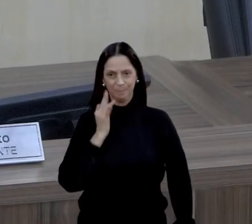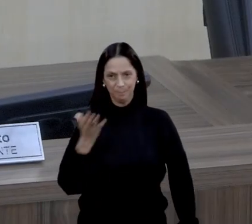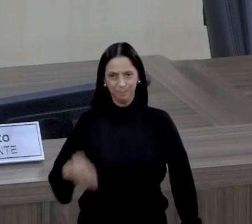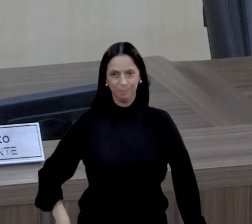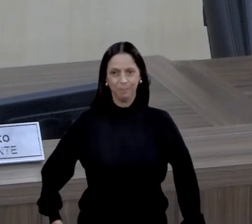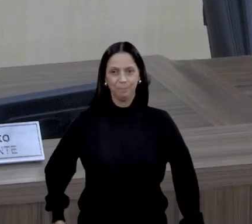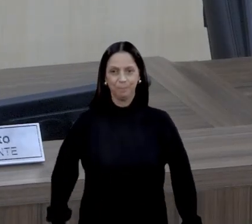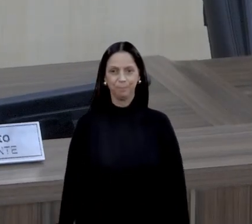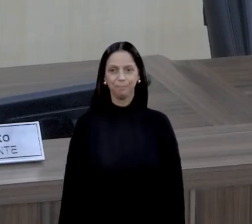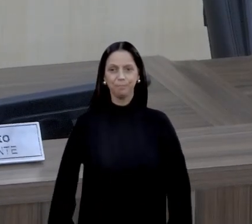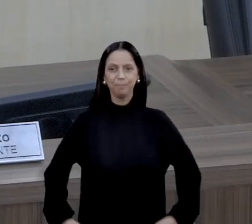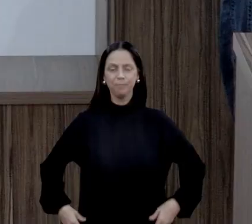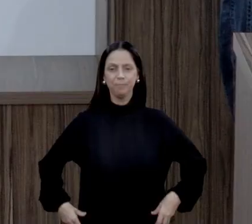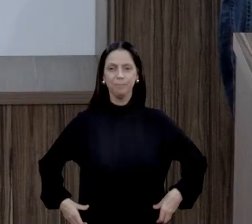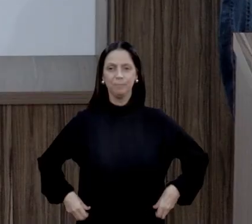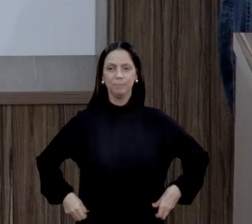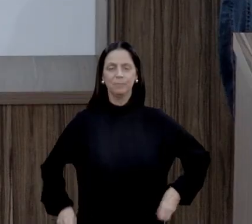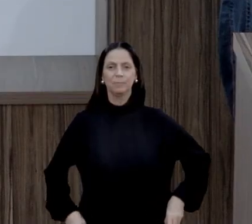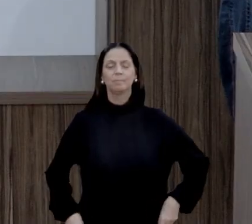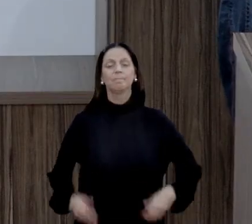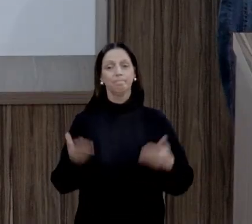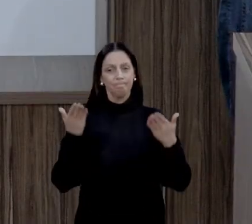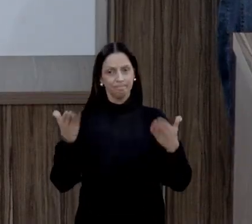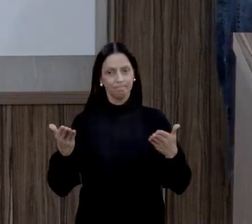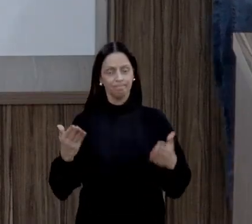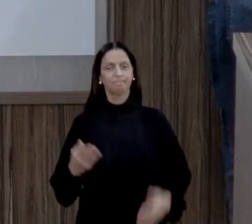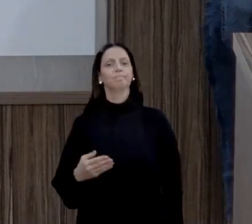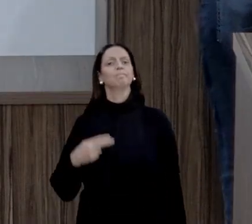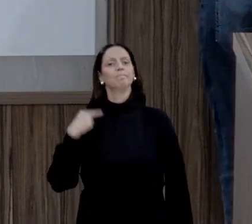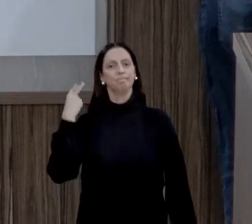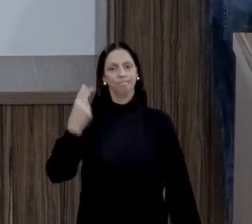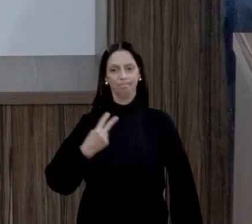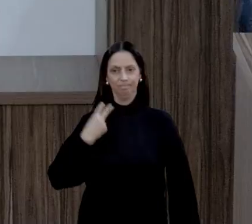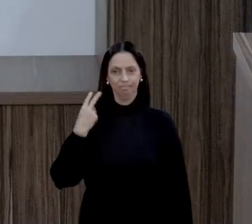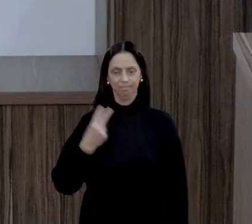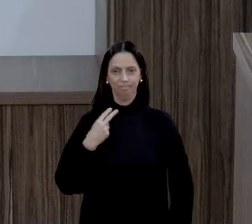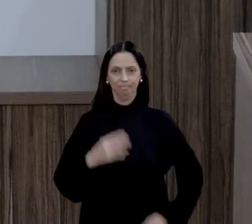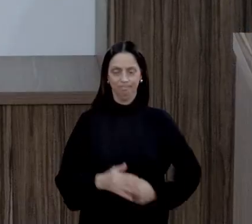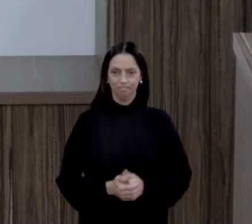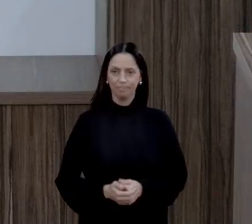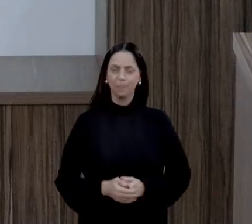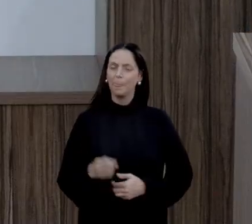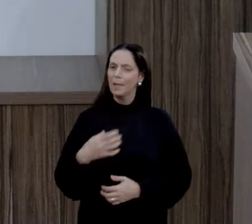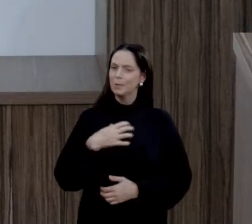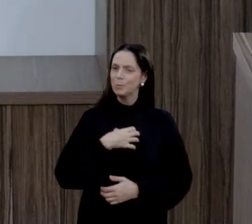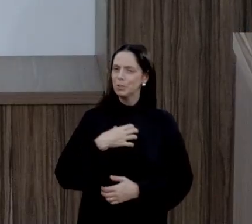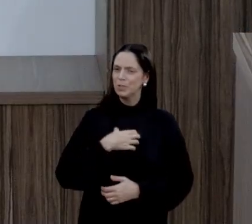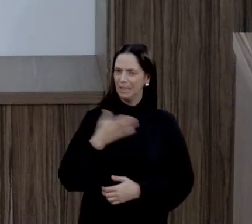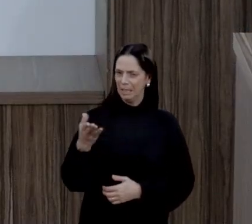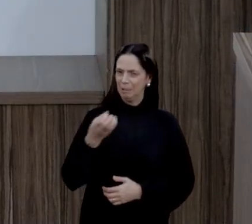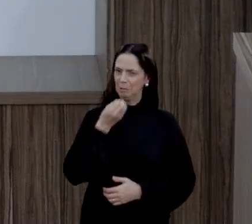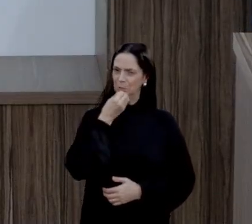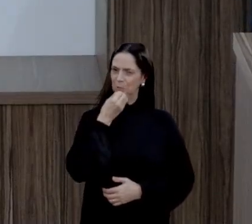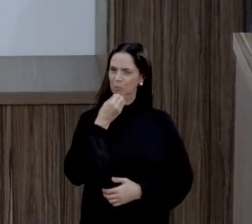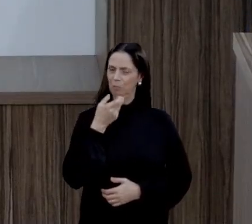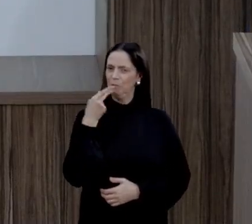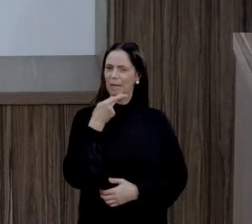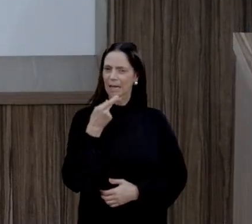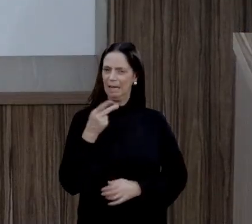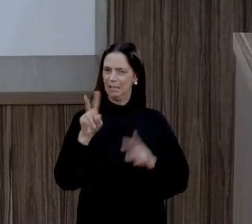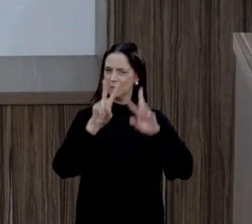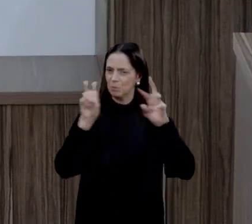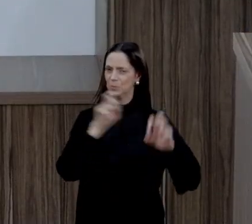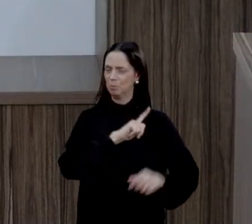vereador Flávio Linhares. Vereador, essa forma jocosa de tratar o nosso governador, que